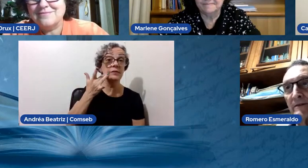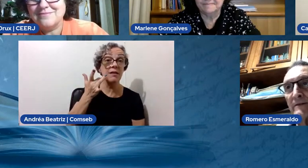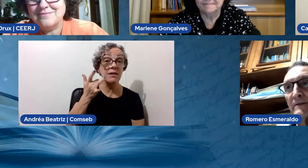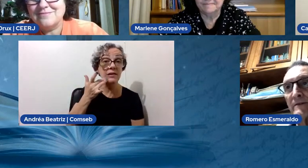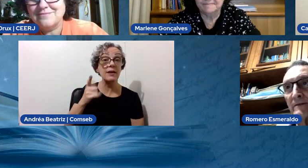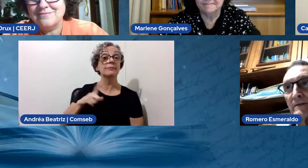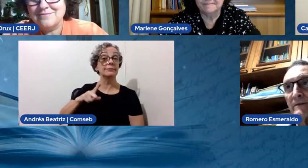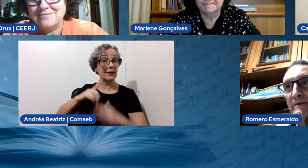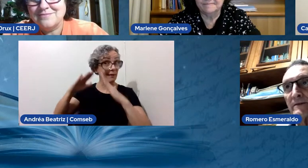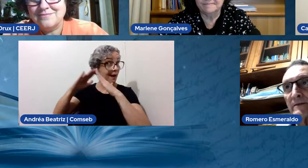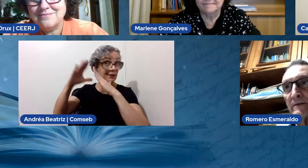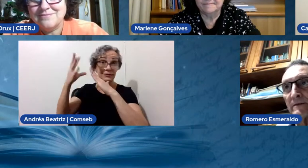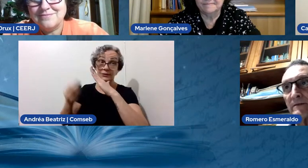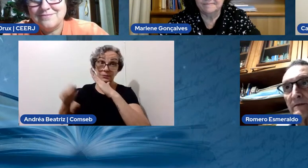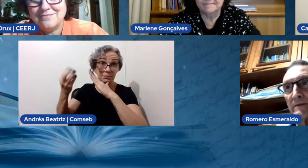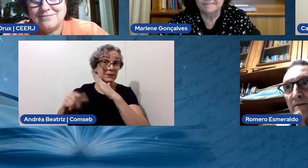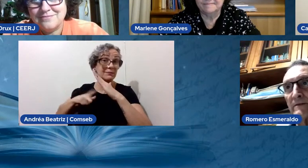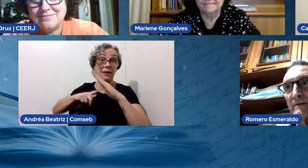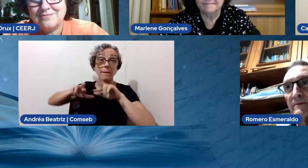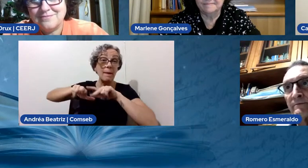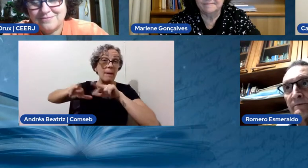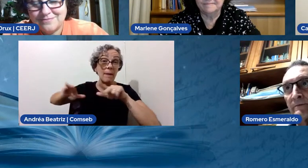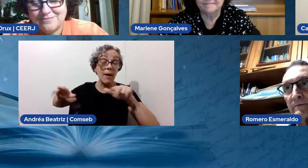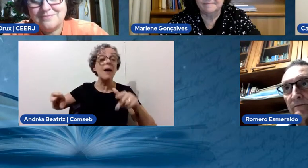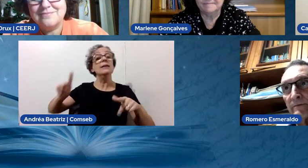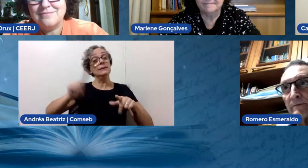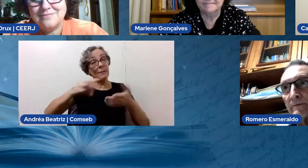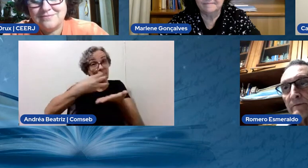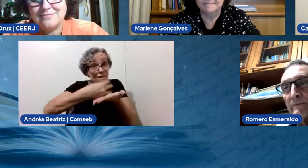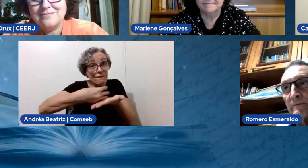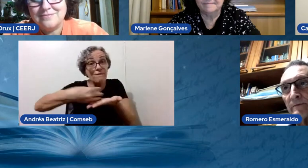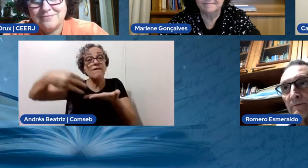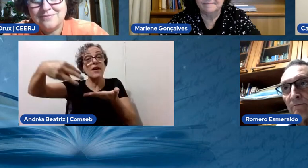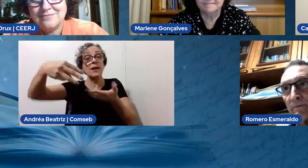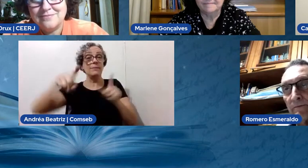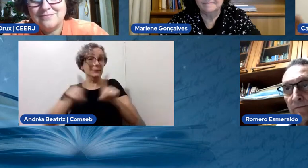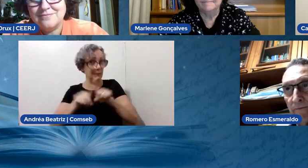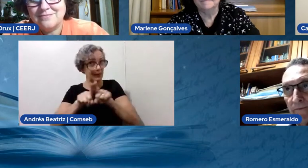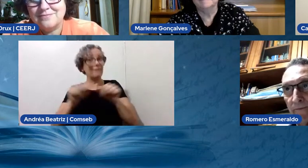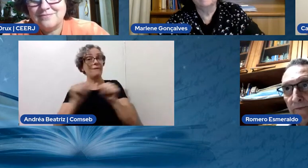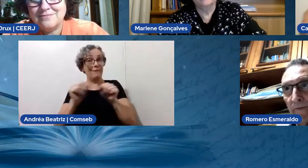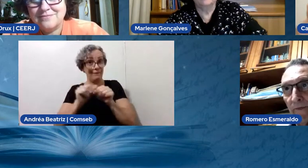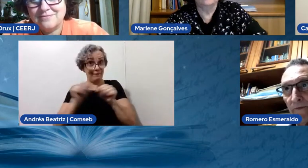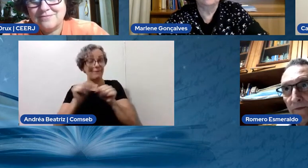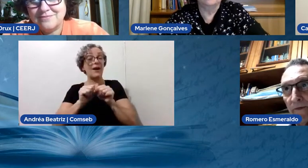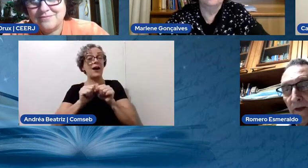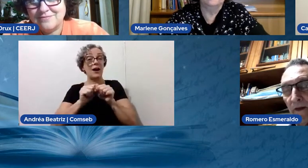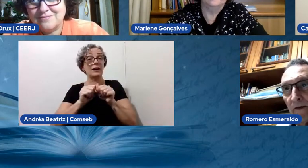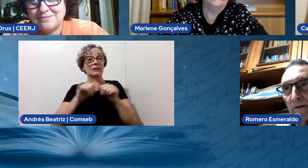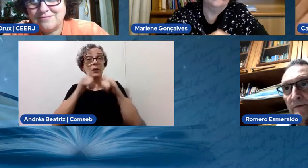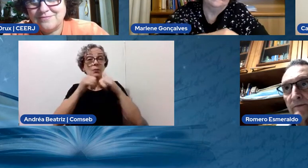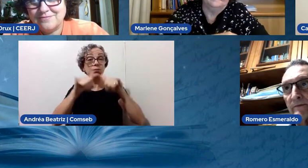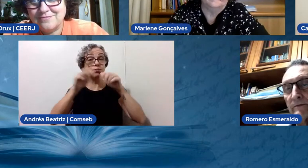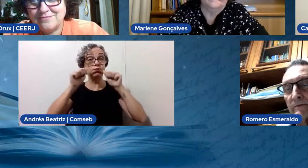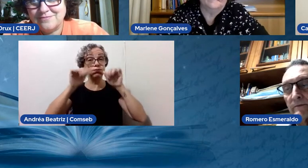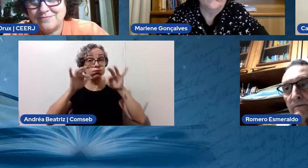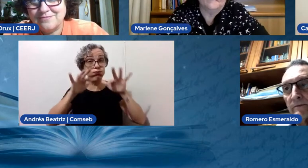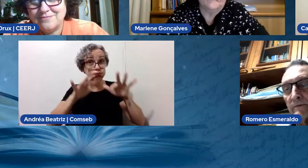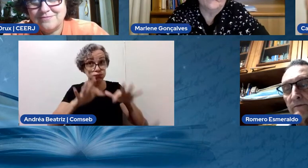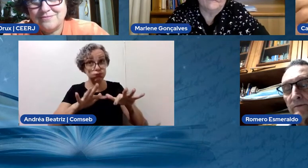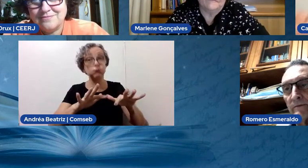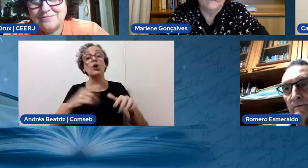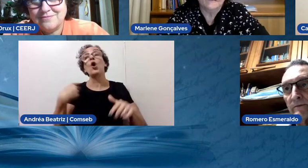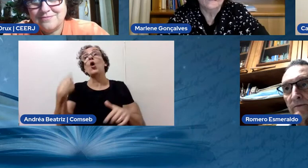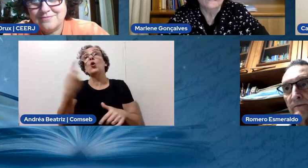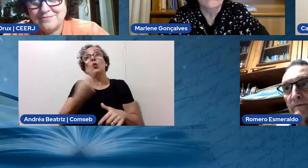casas espíritas que fazem radiação. A própria FEB também faz a radiação. Então, nós recebemos das pessoas que frequentam a instituição